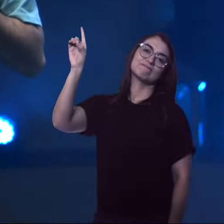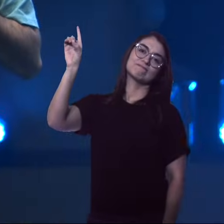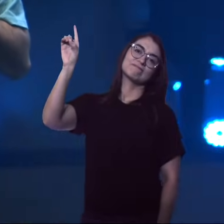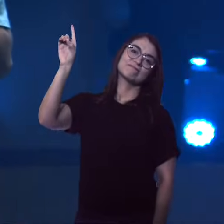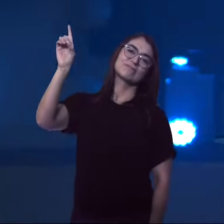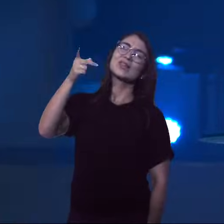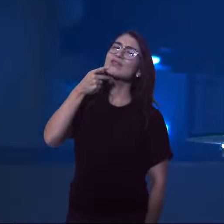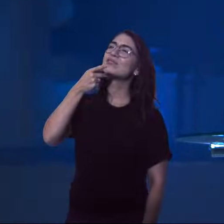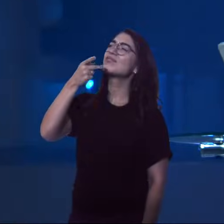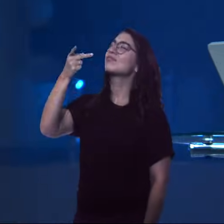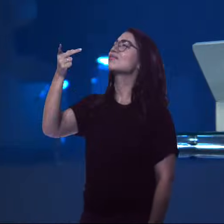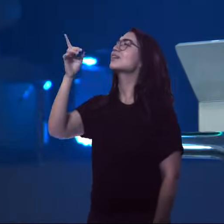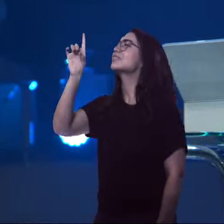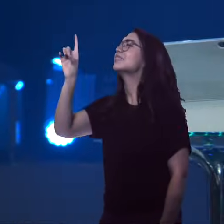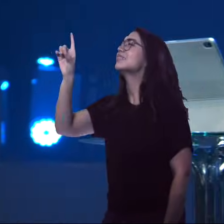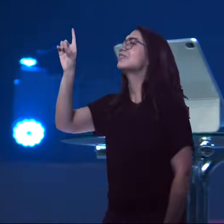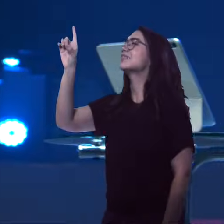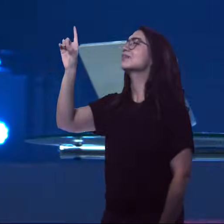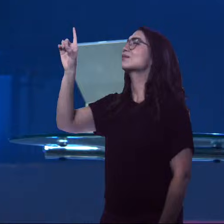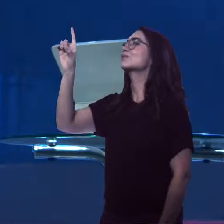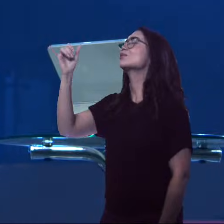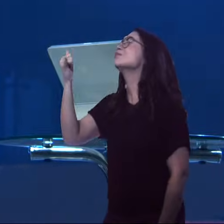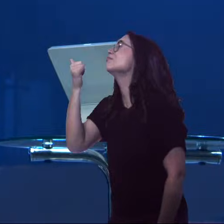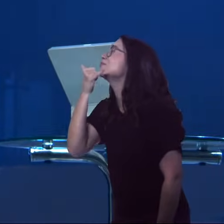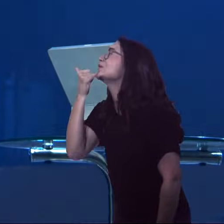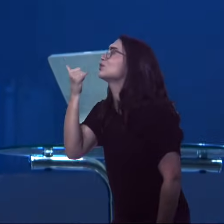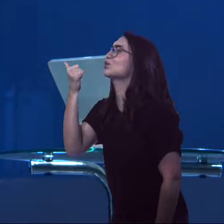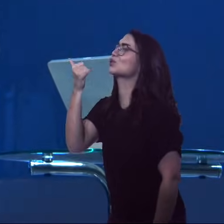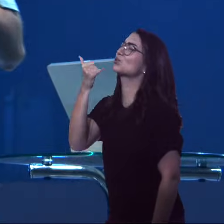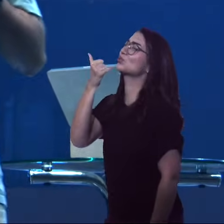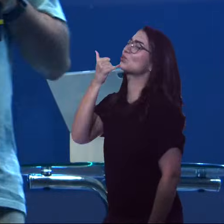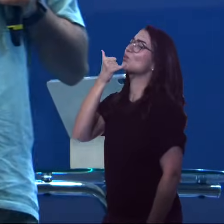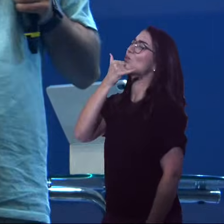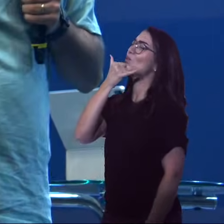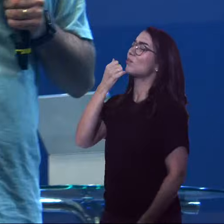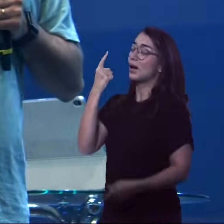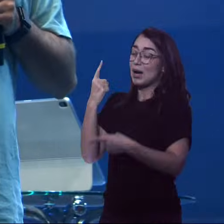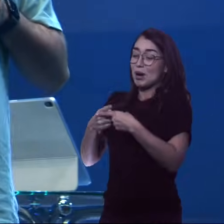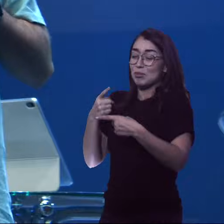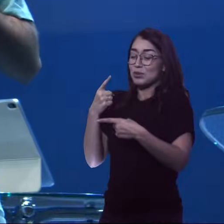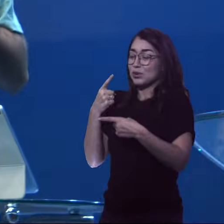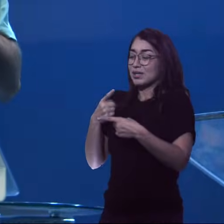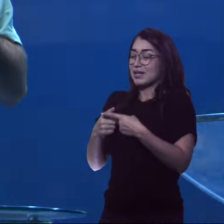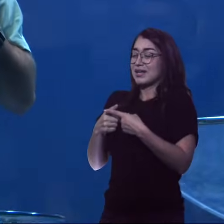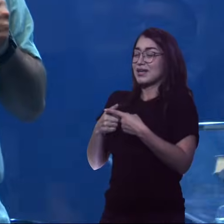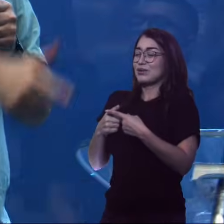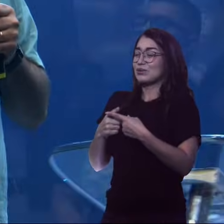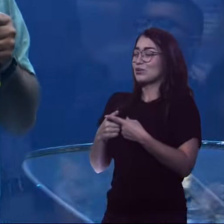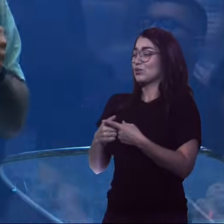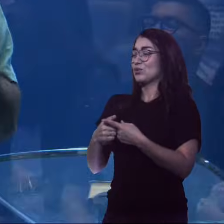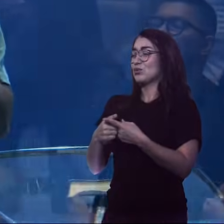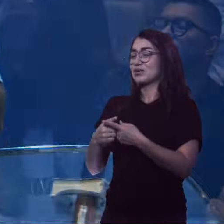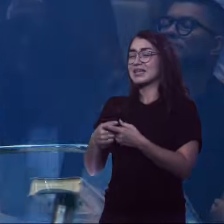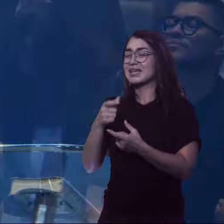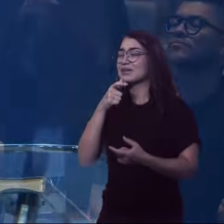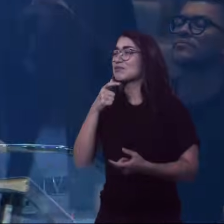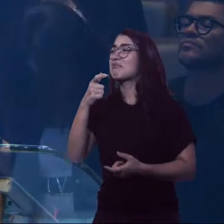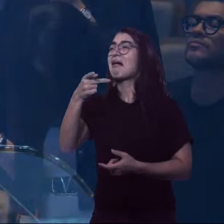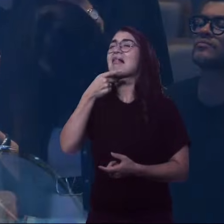Fala: Deus, me perdoa. Perdoa porque eu estou tentando converter as pessoas ao meu redor na força do argumento.